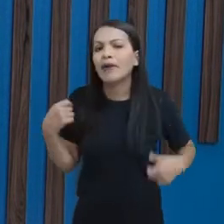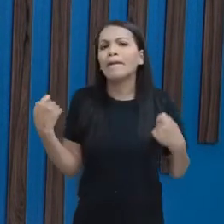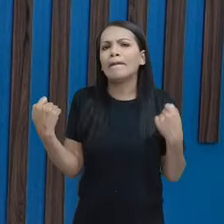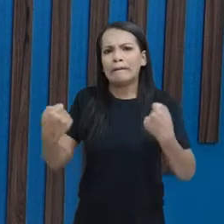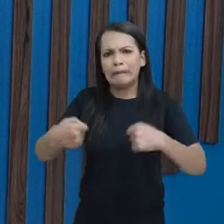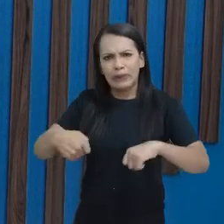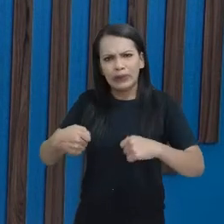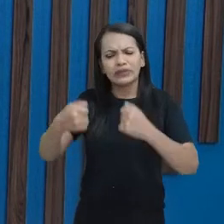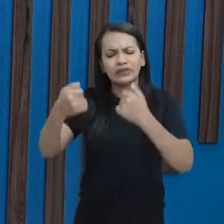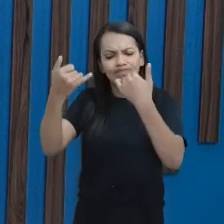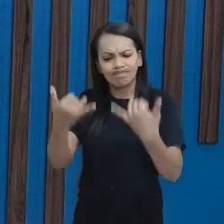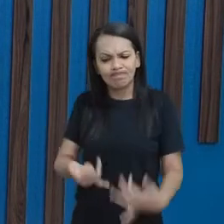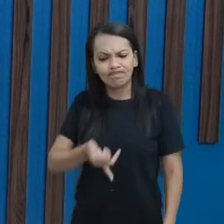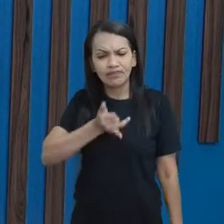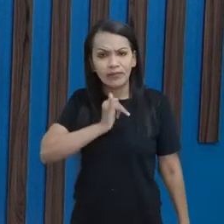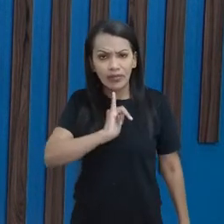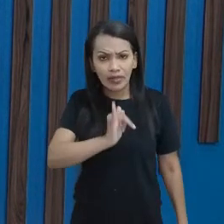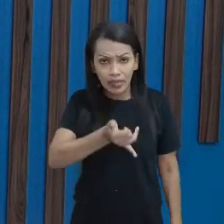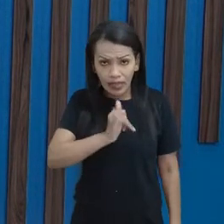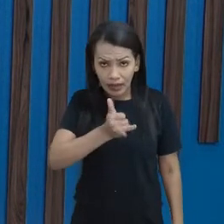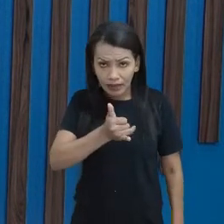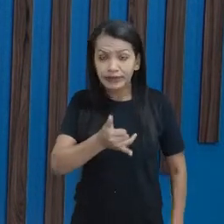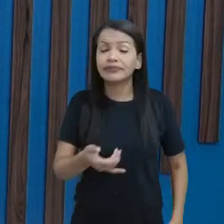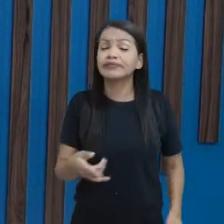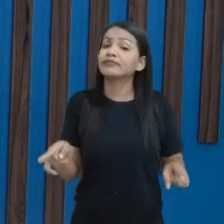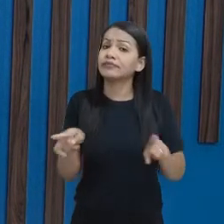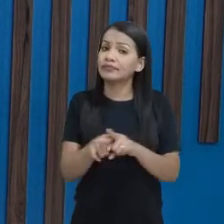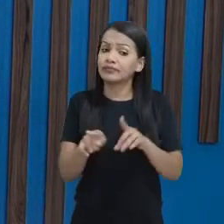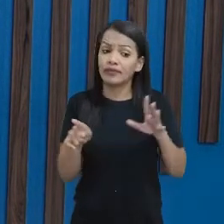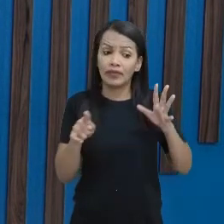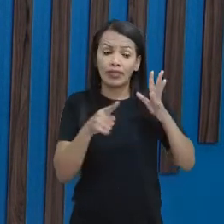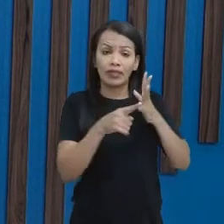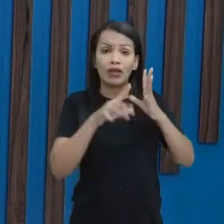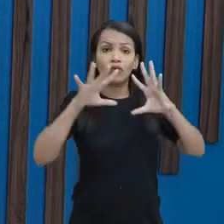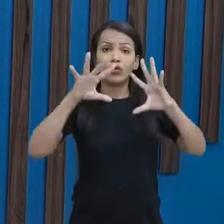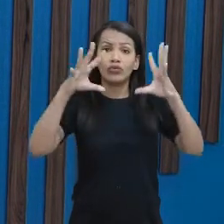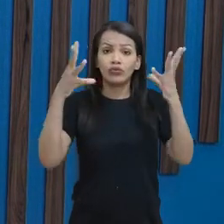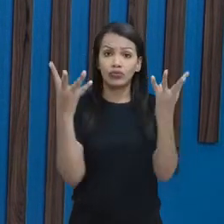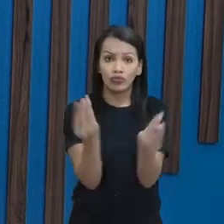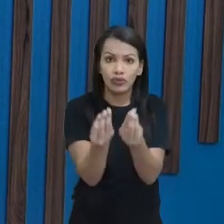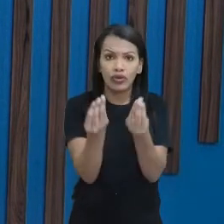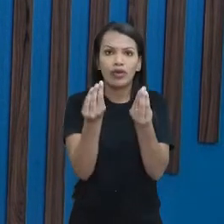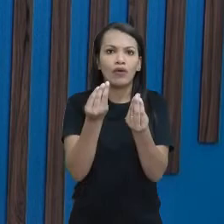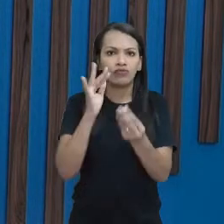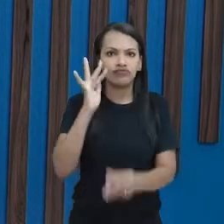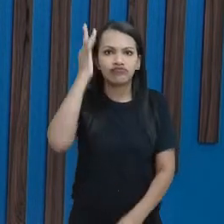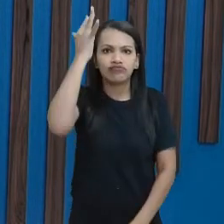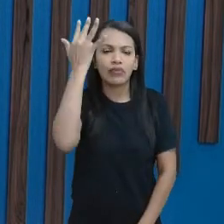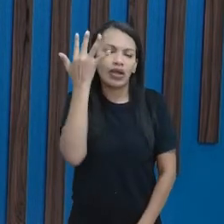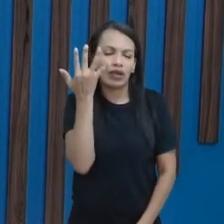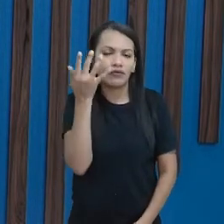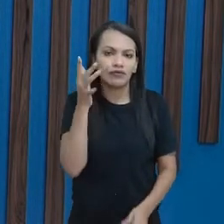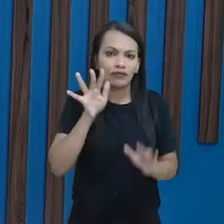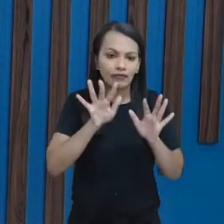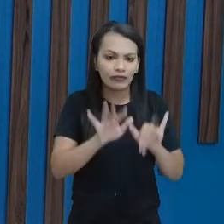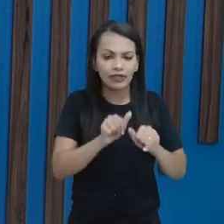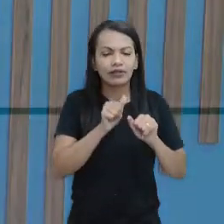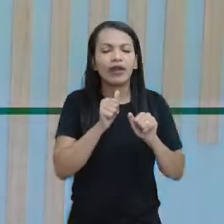nas narrativas. O desfecho vai ser a conclusão disso, vai ser a solução desse conflito.